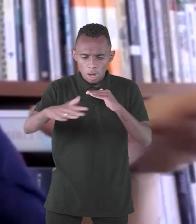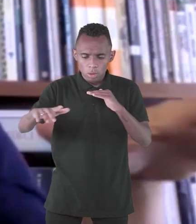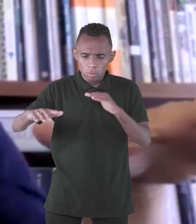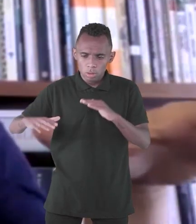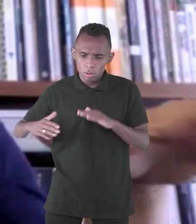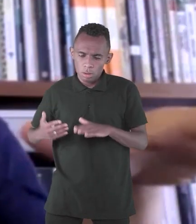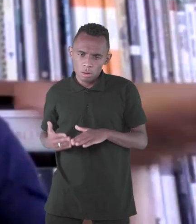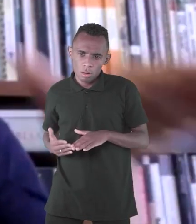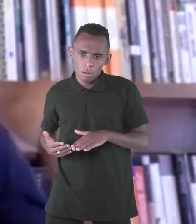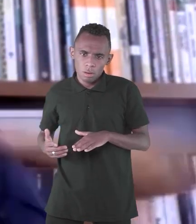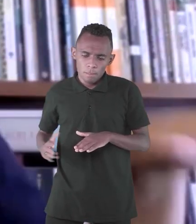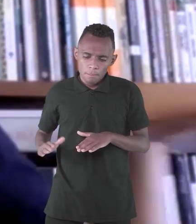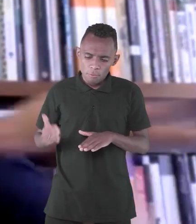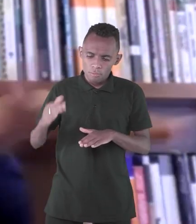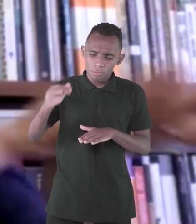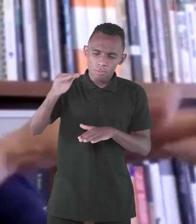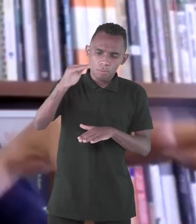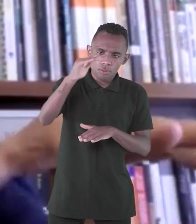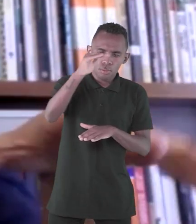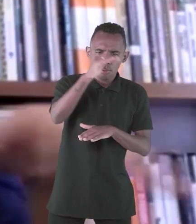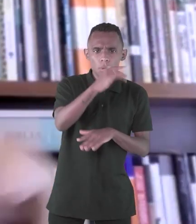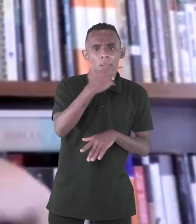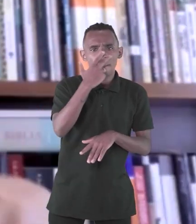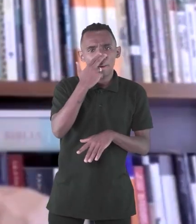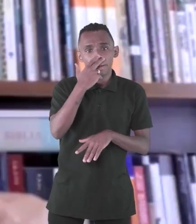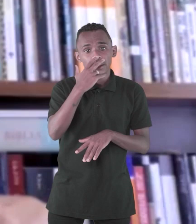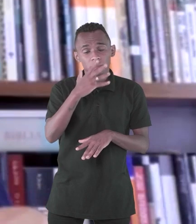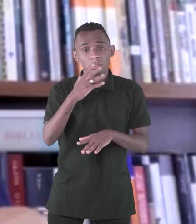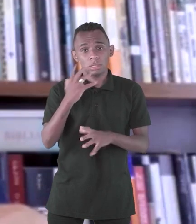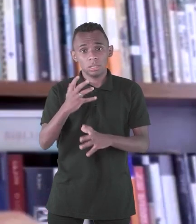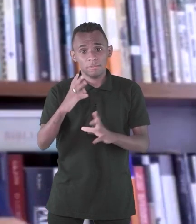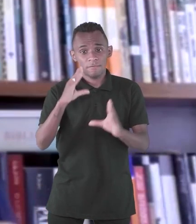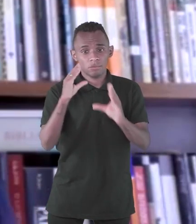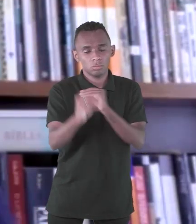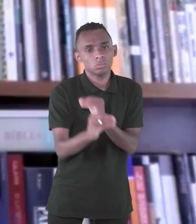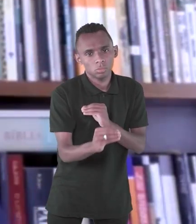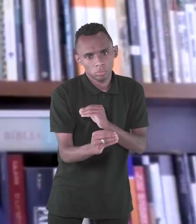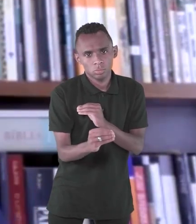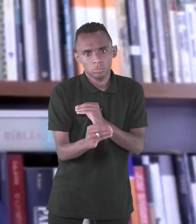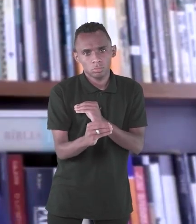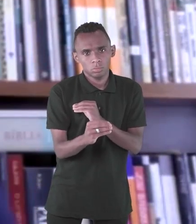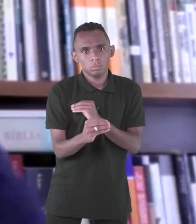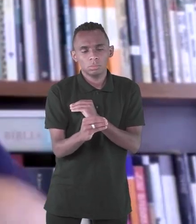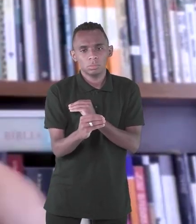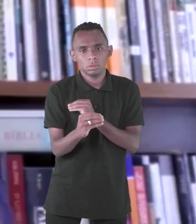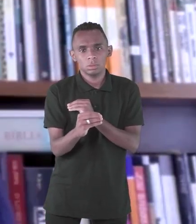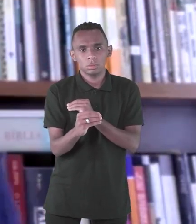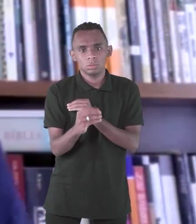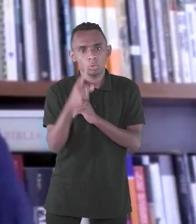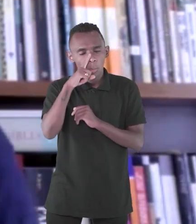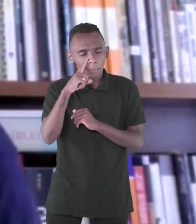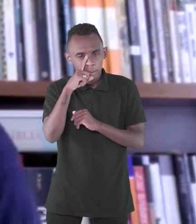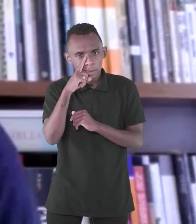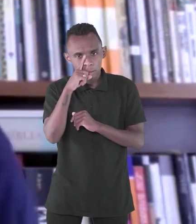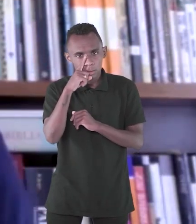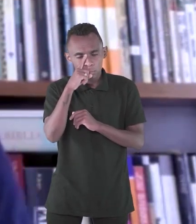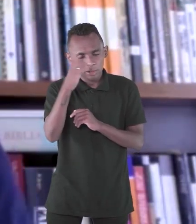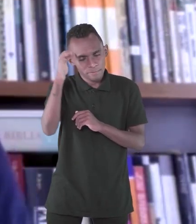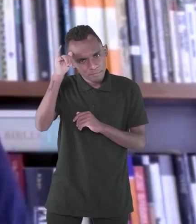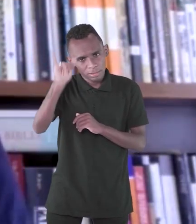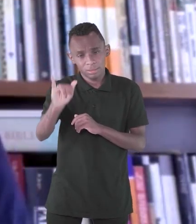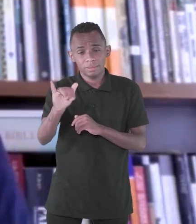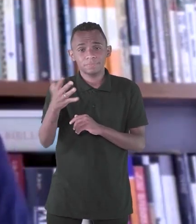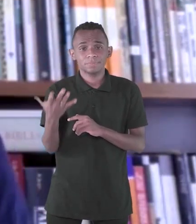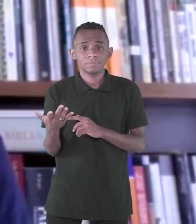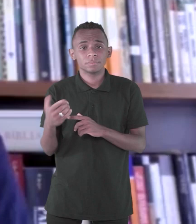como asas para escapar de predadores, né? Então ele voa e mergulha. Então minha proposta no podcast Peixe